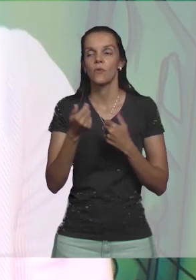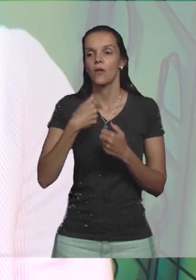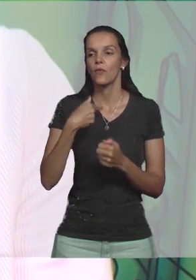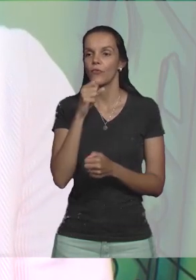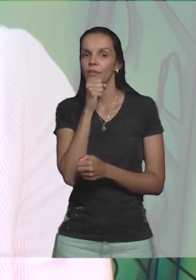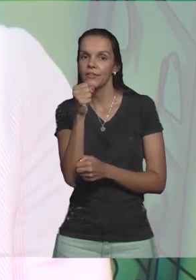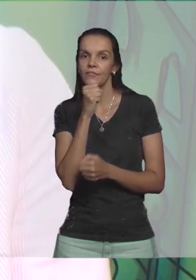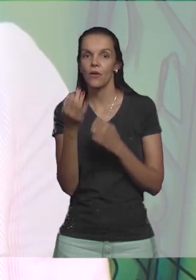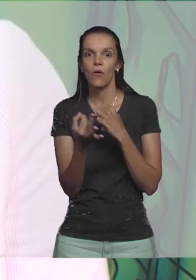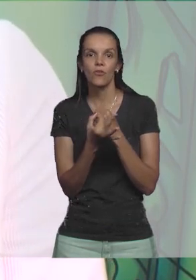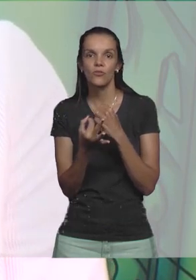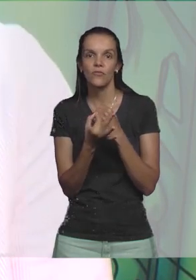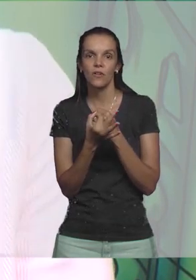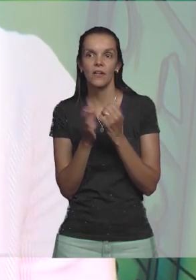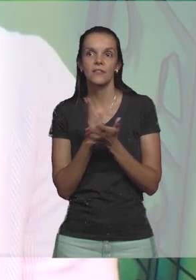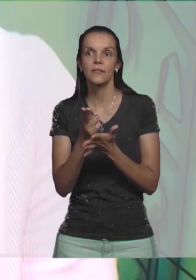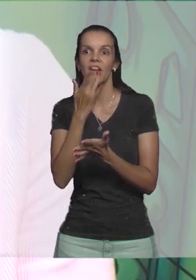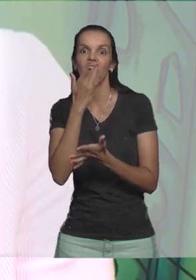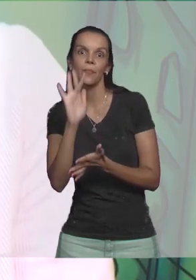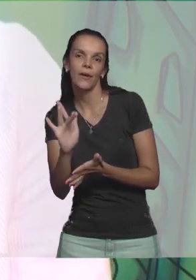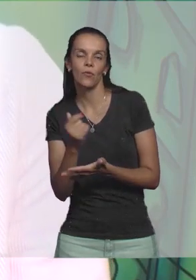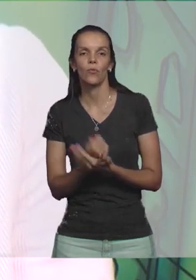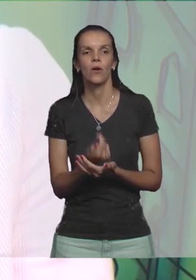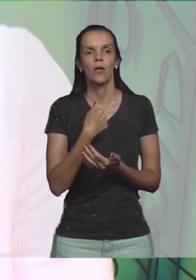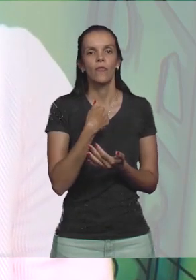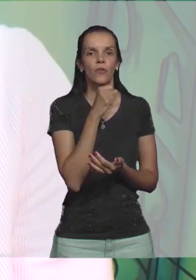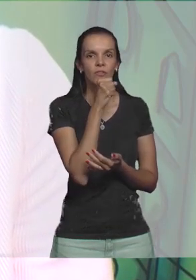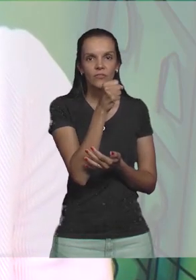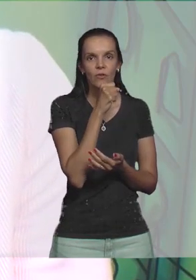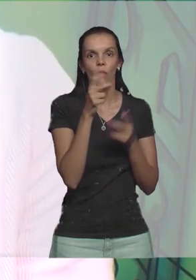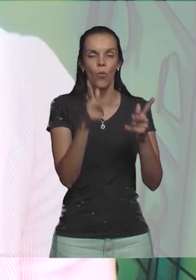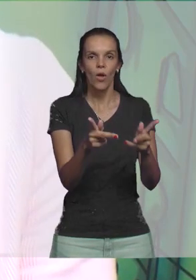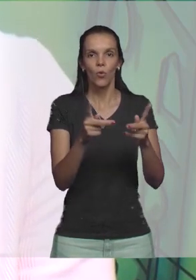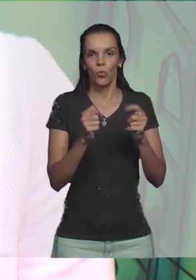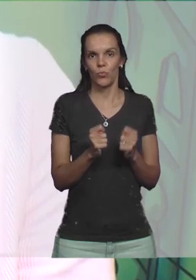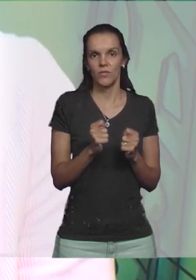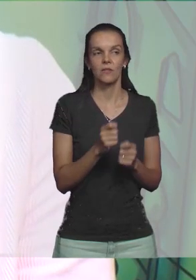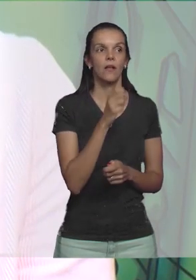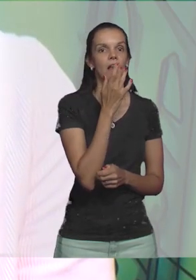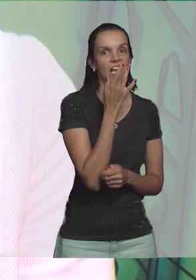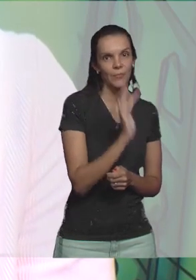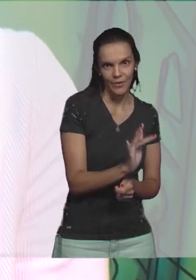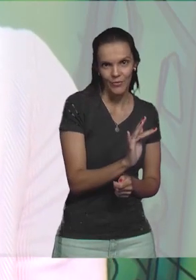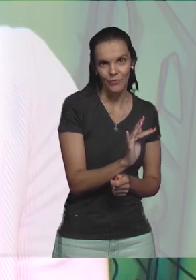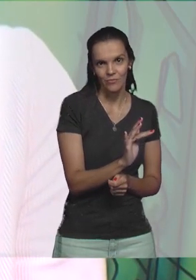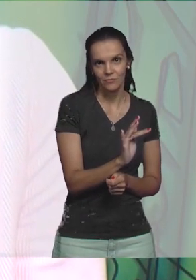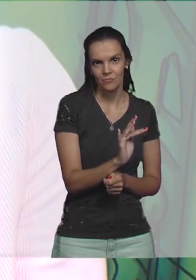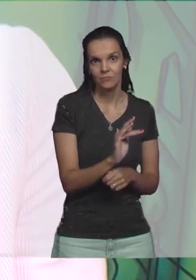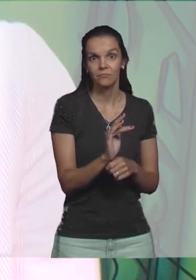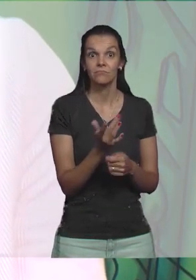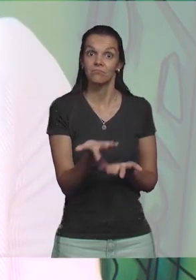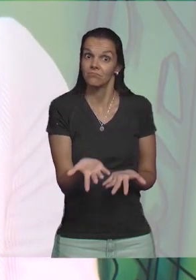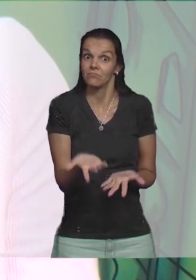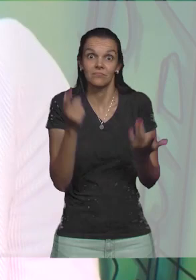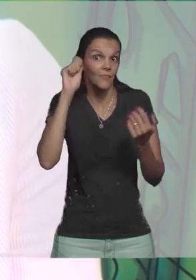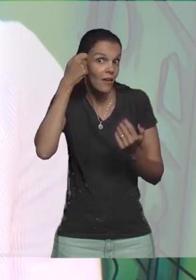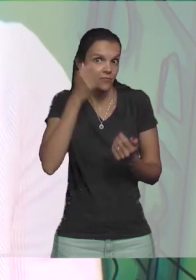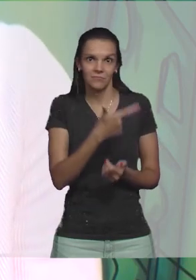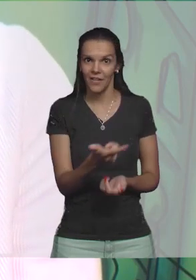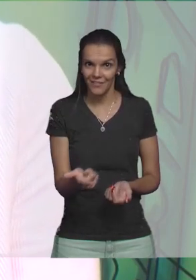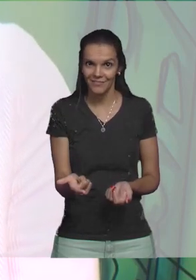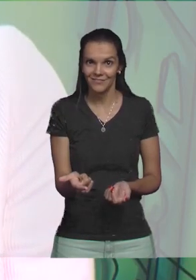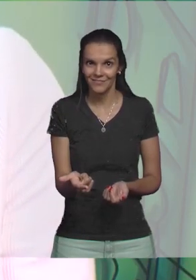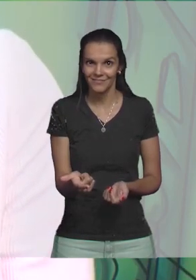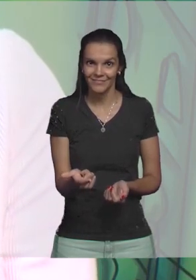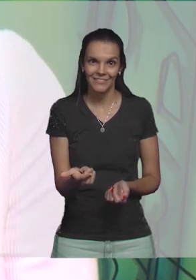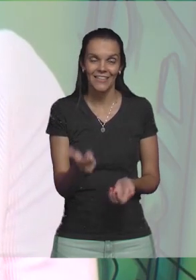para falar sobre qualquer questão, mas o advogado é branco. Eu vou entrevistar um economista, mas o economista é branco, né? Onde eu estou, né? Isso